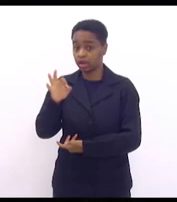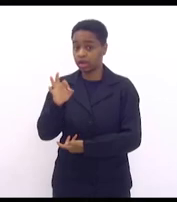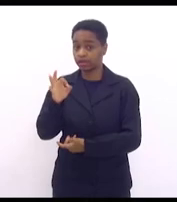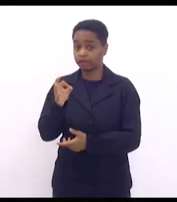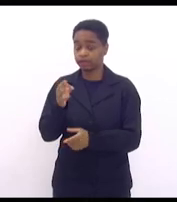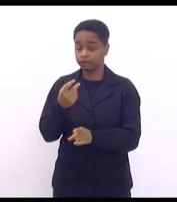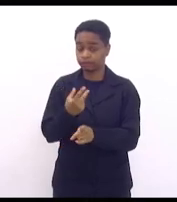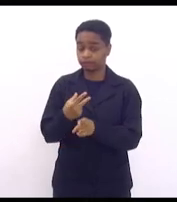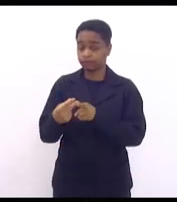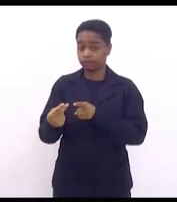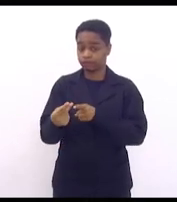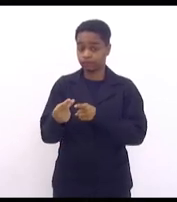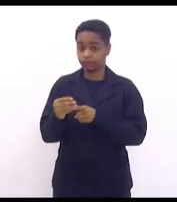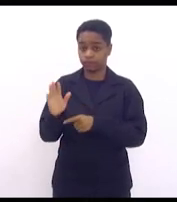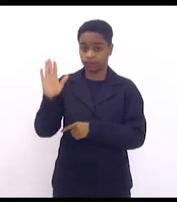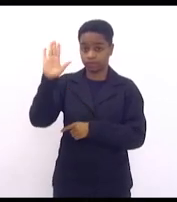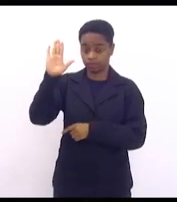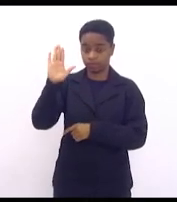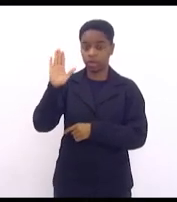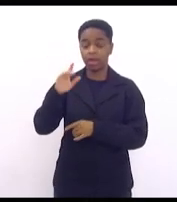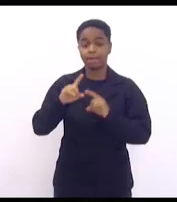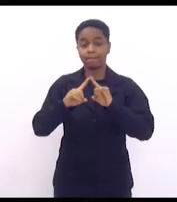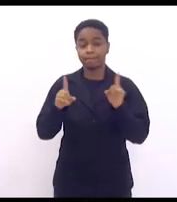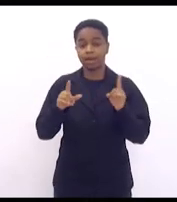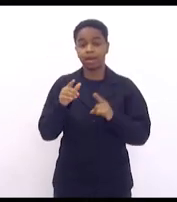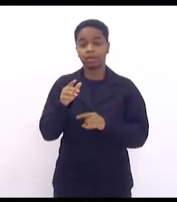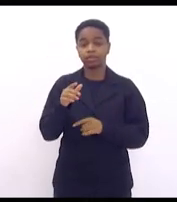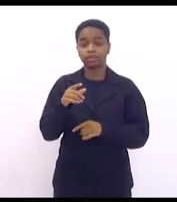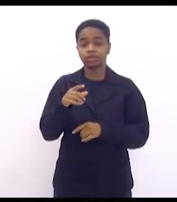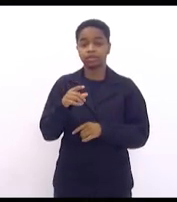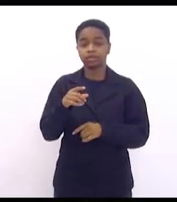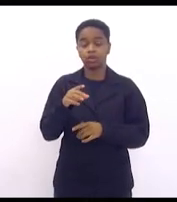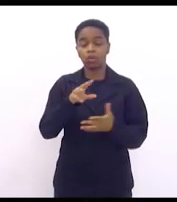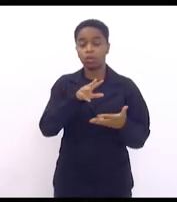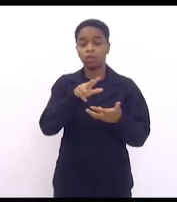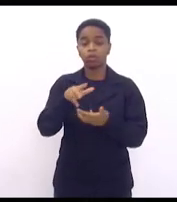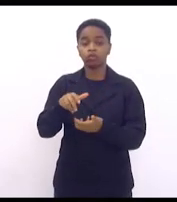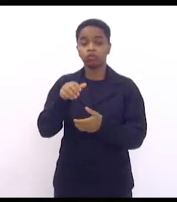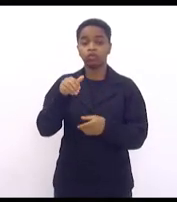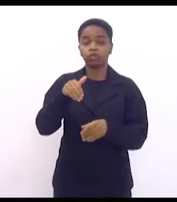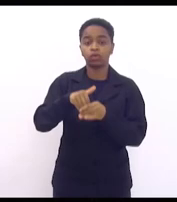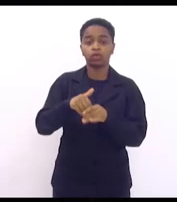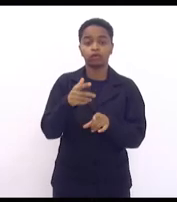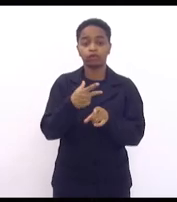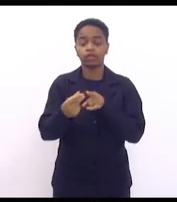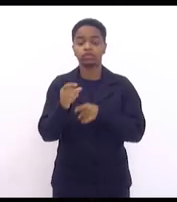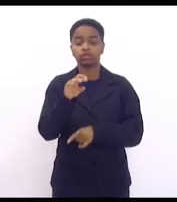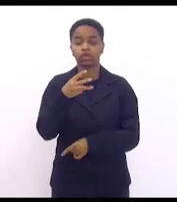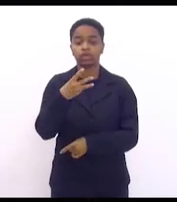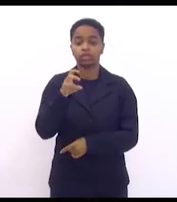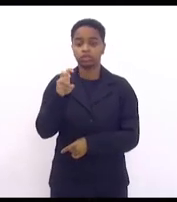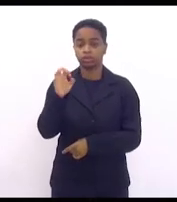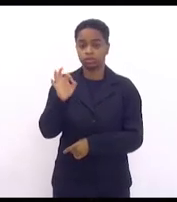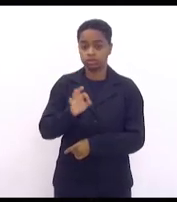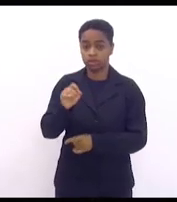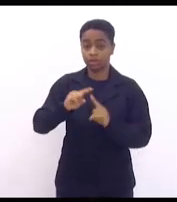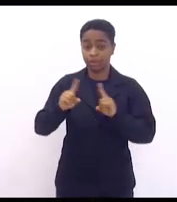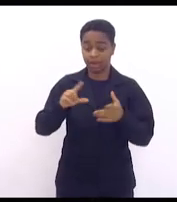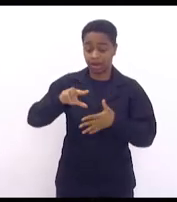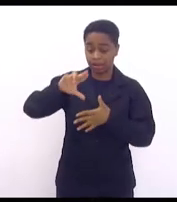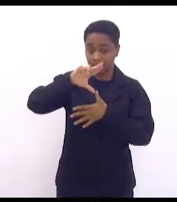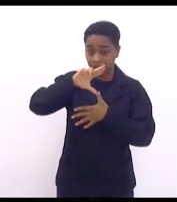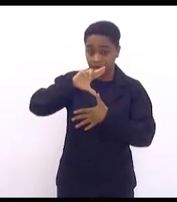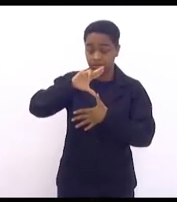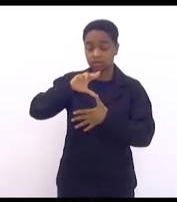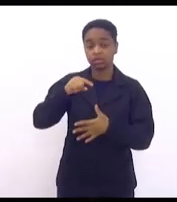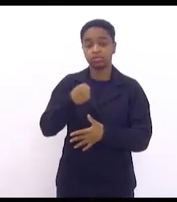né, a média mundial é de 35%. Quando a gente vai para dentro da América Latina, a